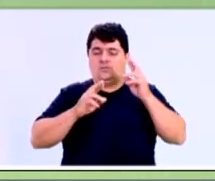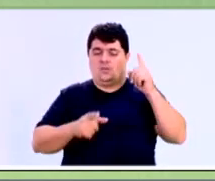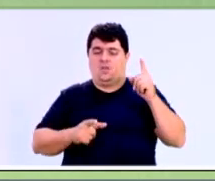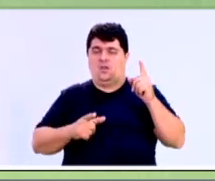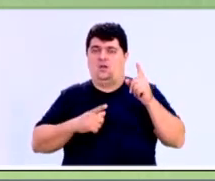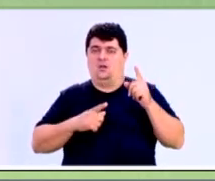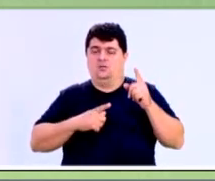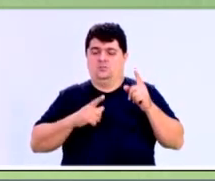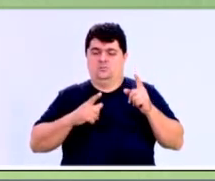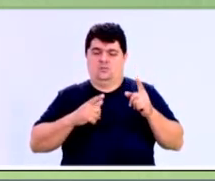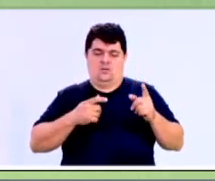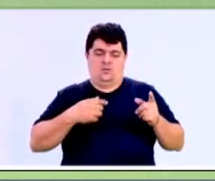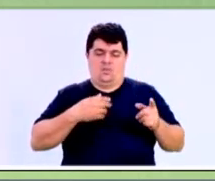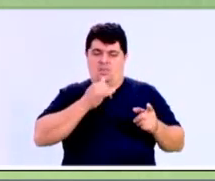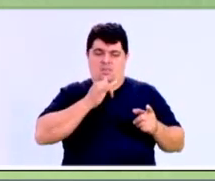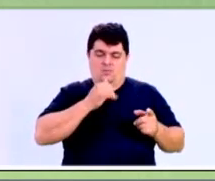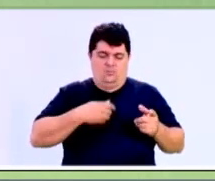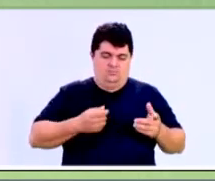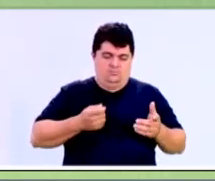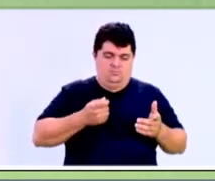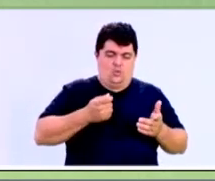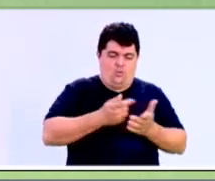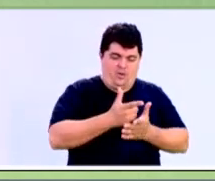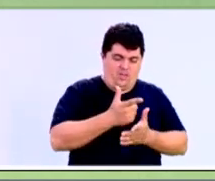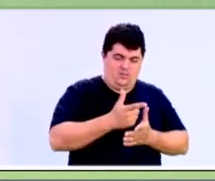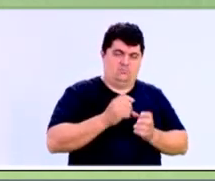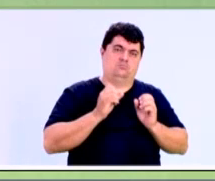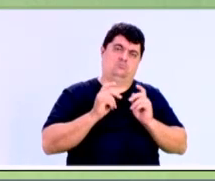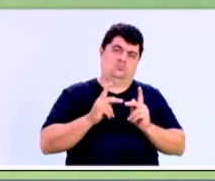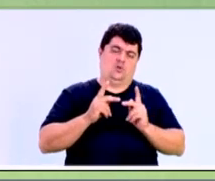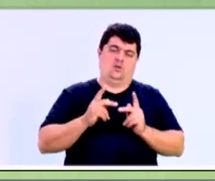eu compro,